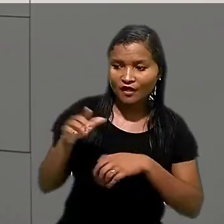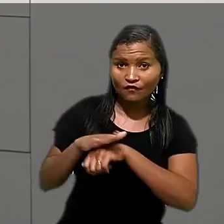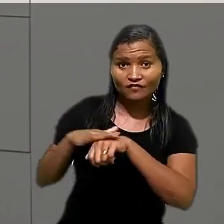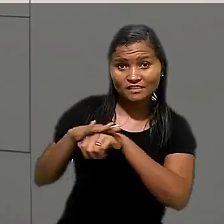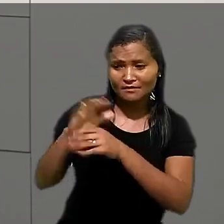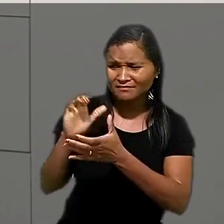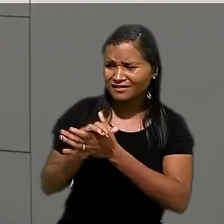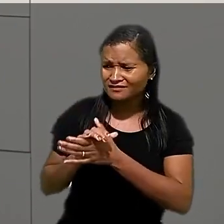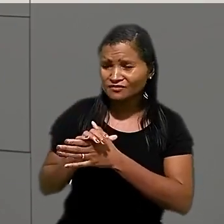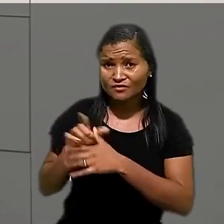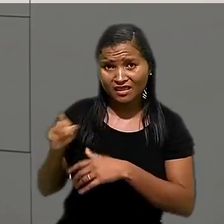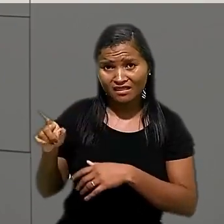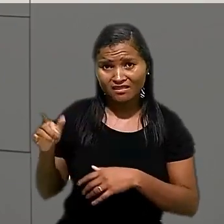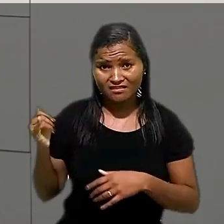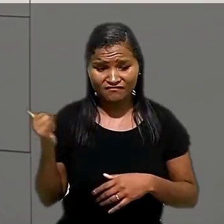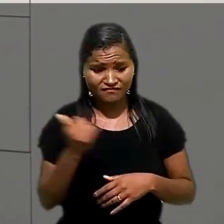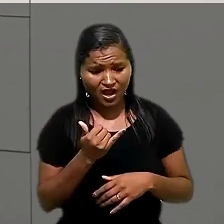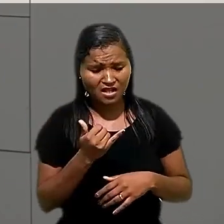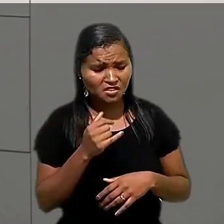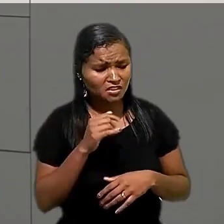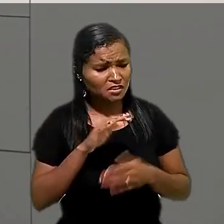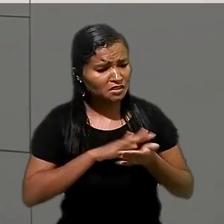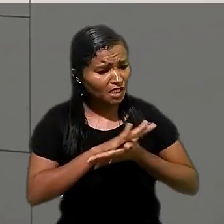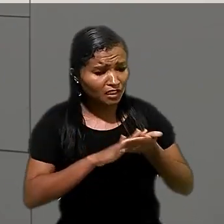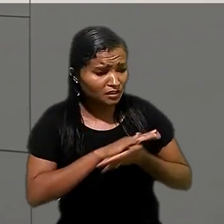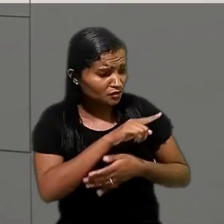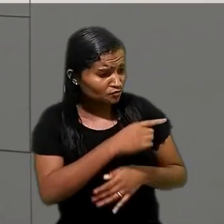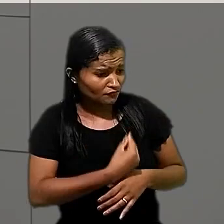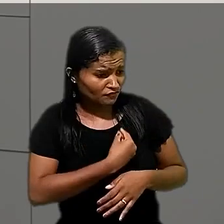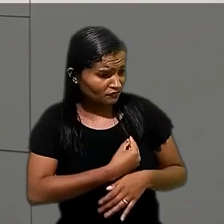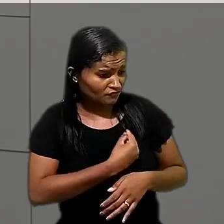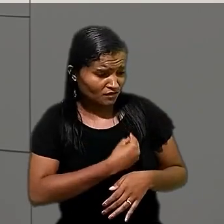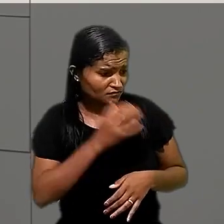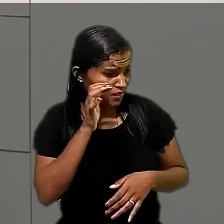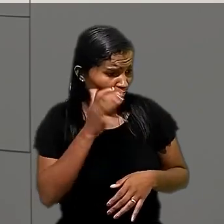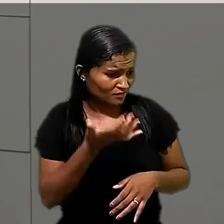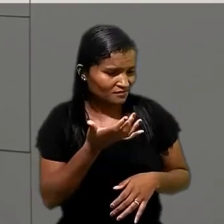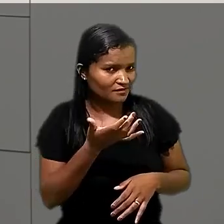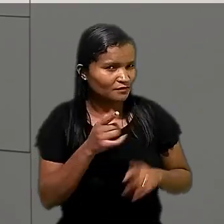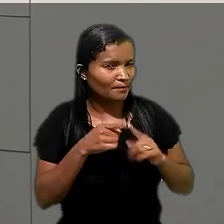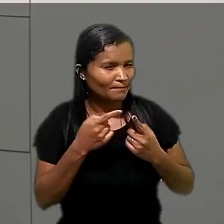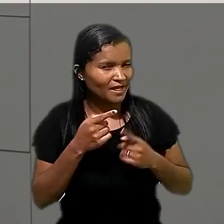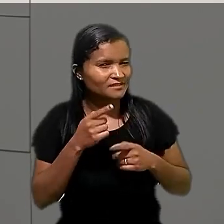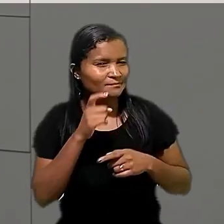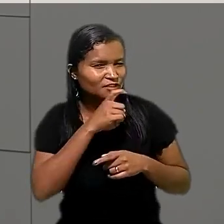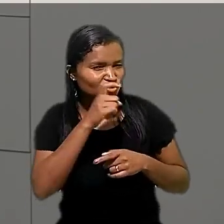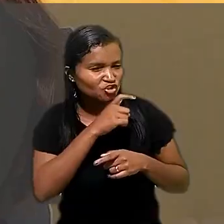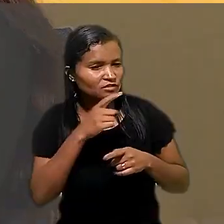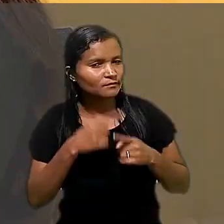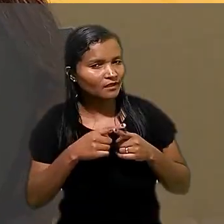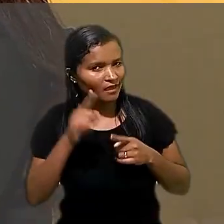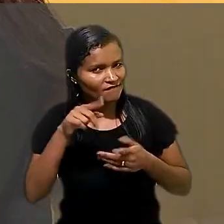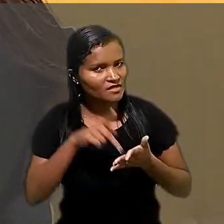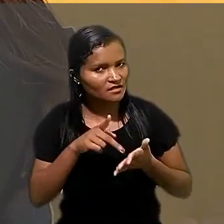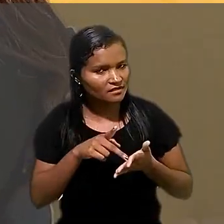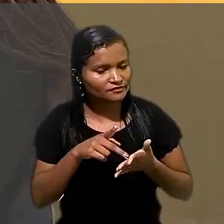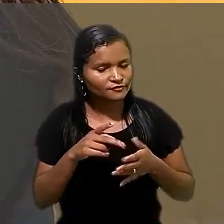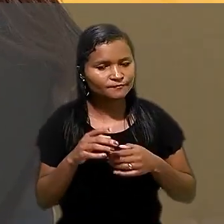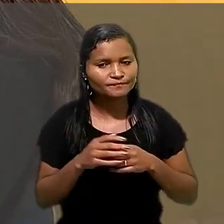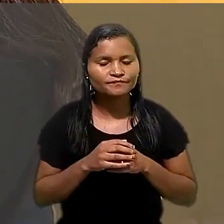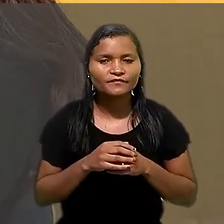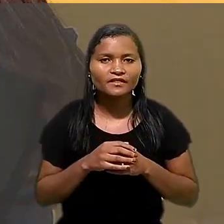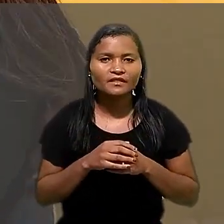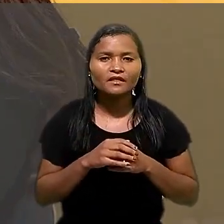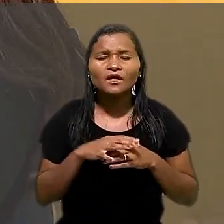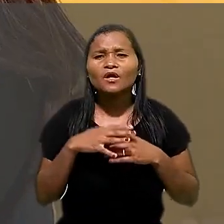o marido Ele disse que nada do que ela está vivendo está de fato acontecendo Apesar dele estar sim manipulando a luz Quais as consequências